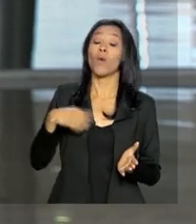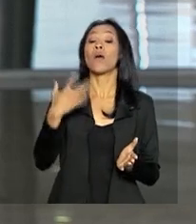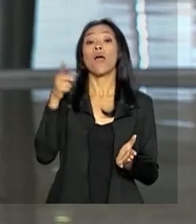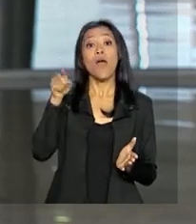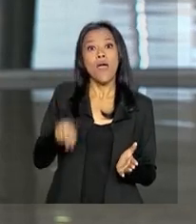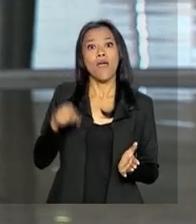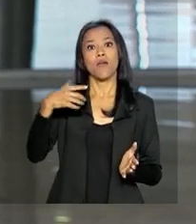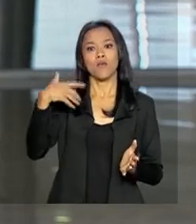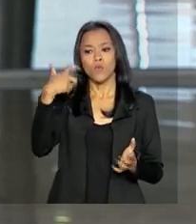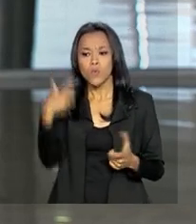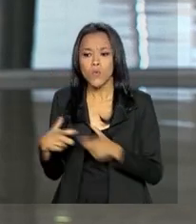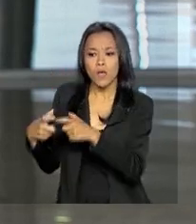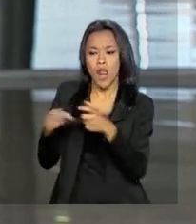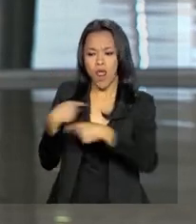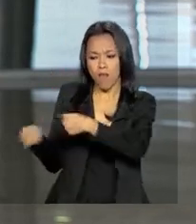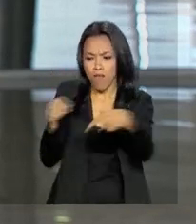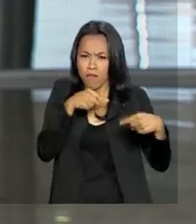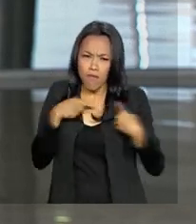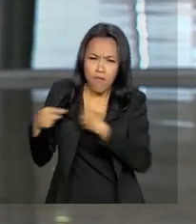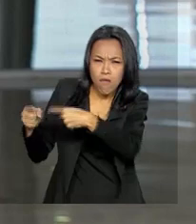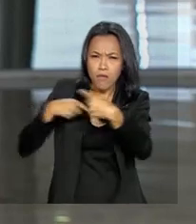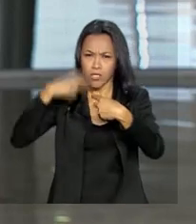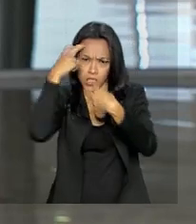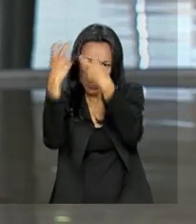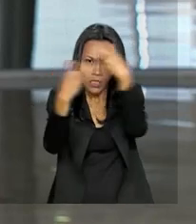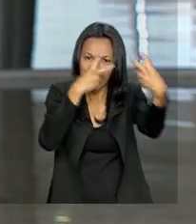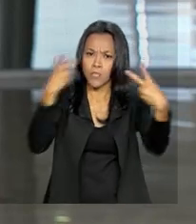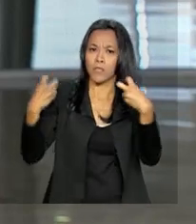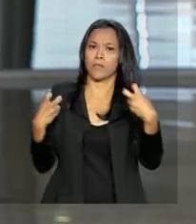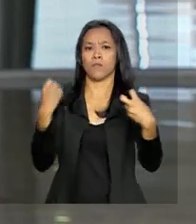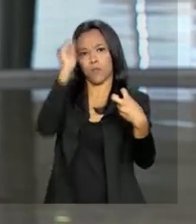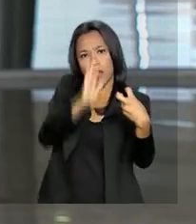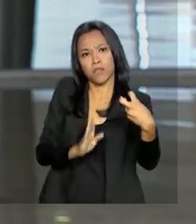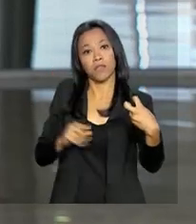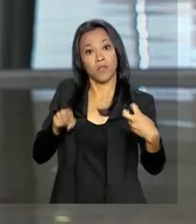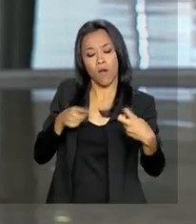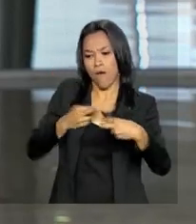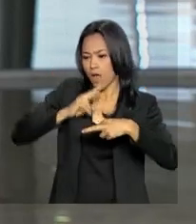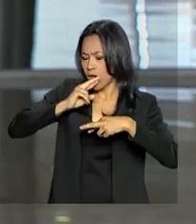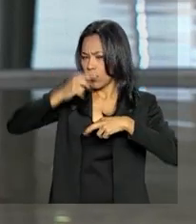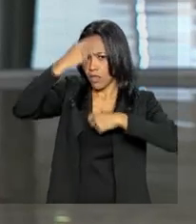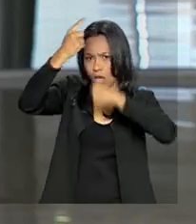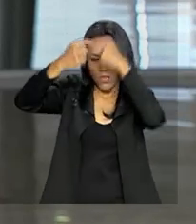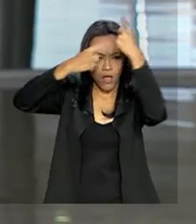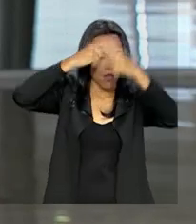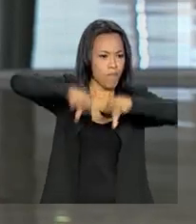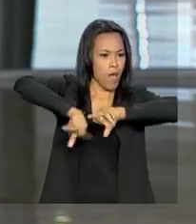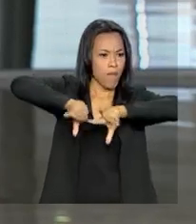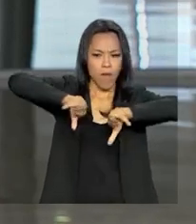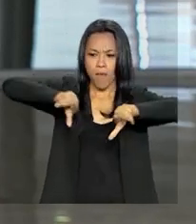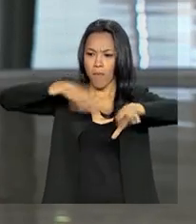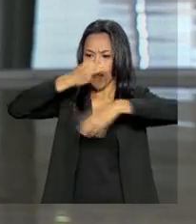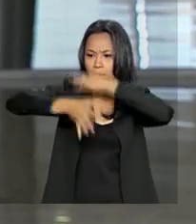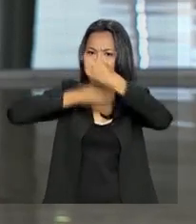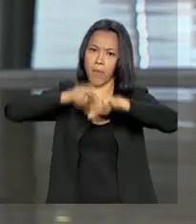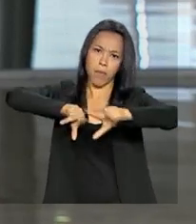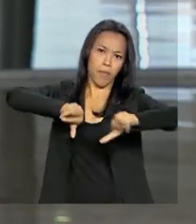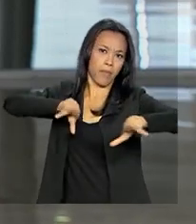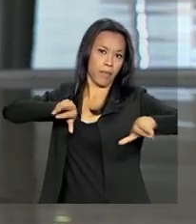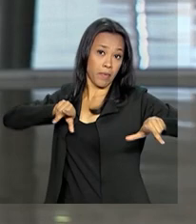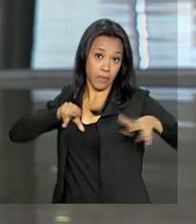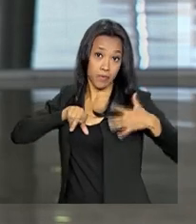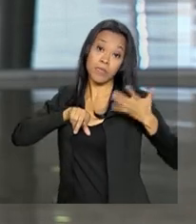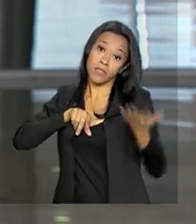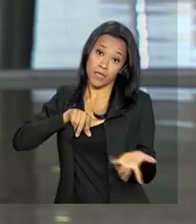tornou-se palco dos grandes debates intelectuais do país, com pluralismo e diversidade de opiniões. E